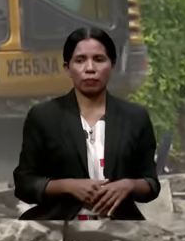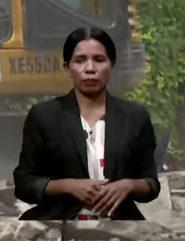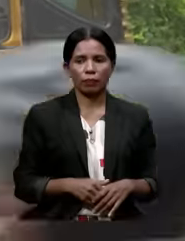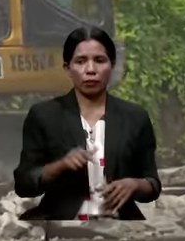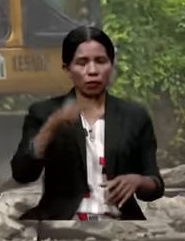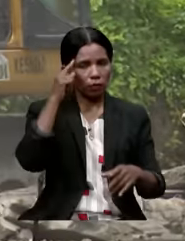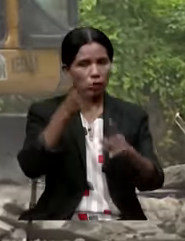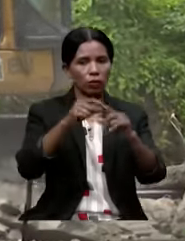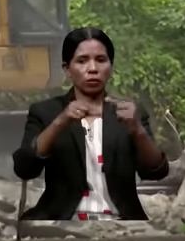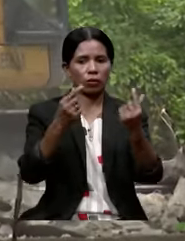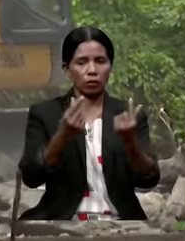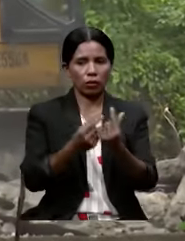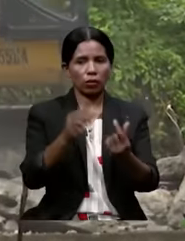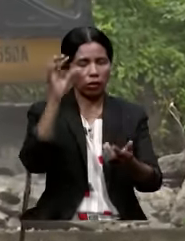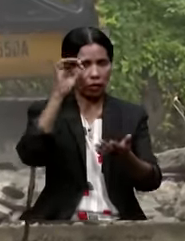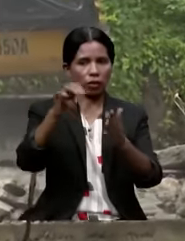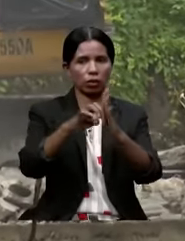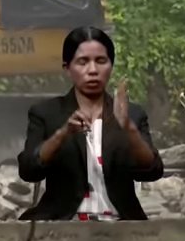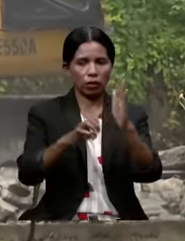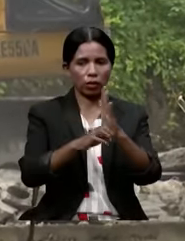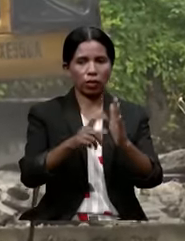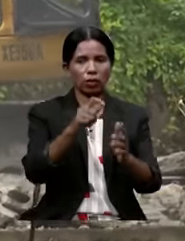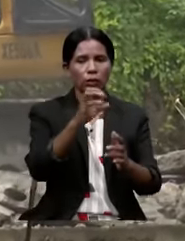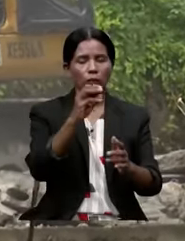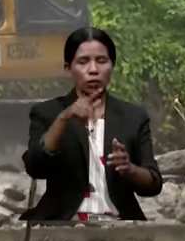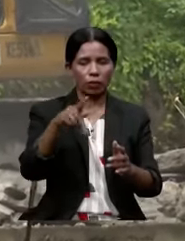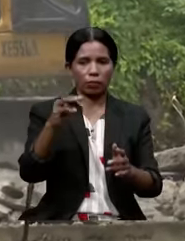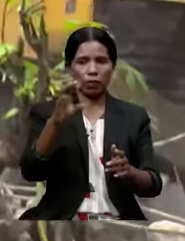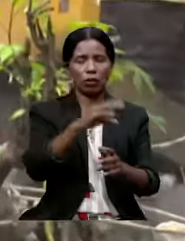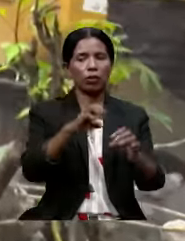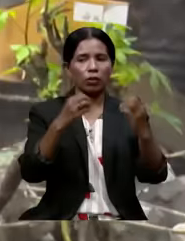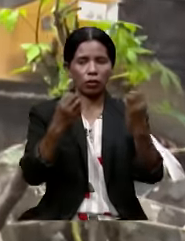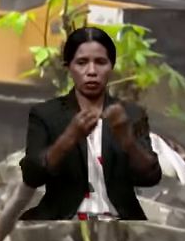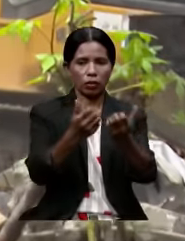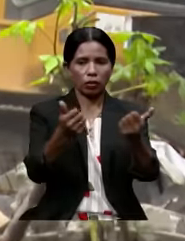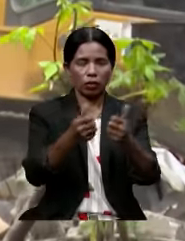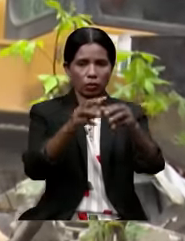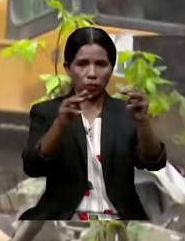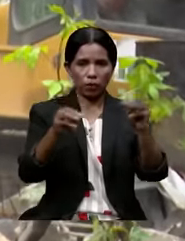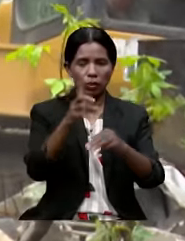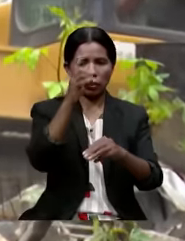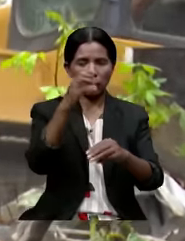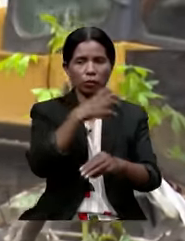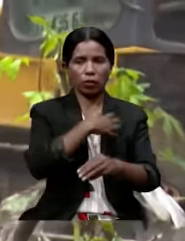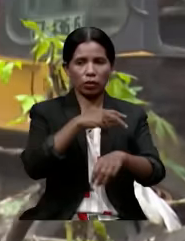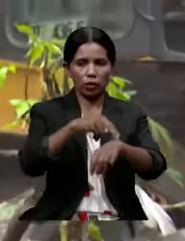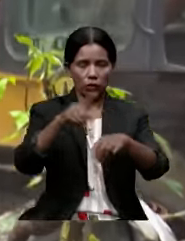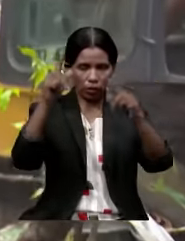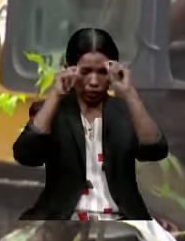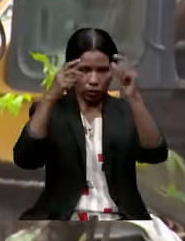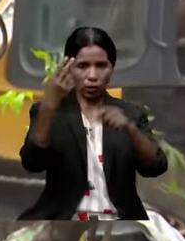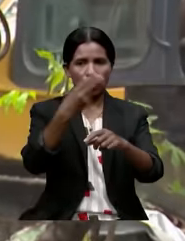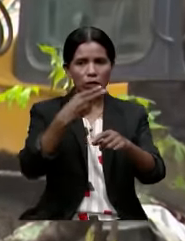Governo leu-se equipa conjunta Secretaria-Estado Assunto Toponímia na Organização Urbana, Autoridade do Município de Lei, na Polícia Nacional Timor-Leste,